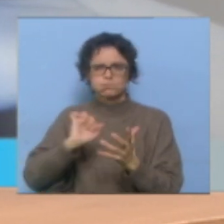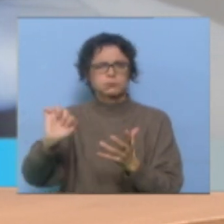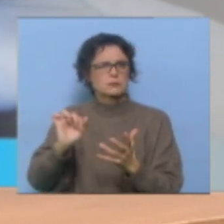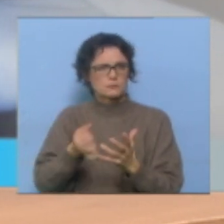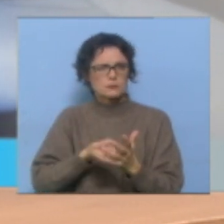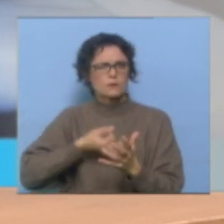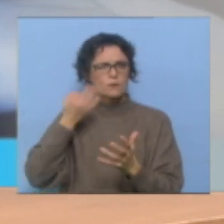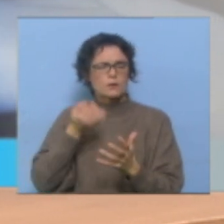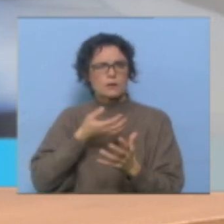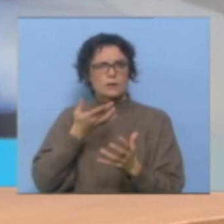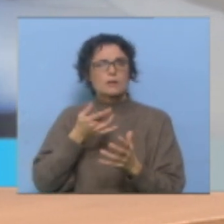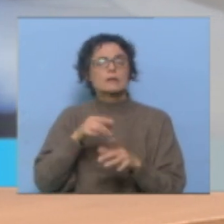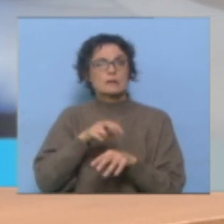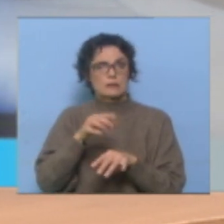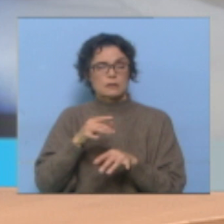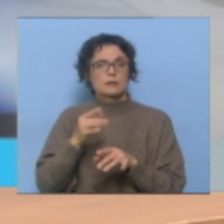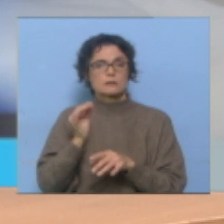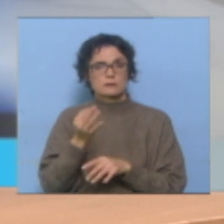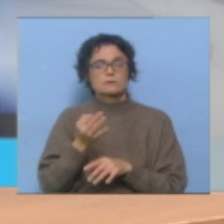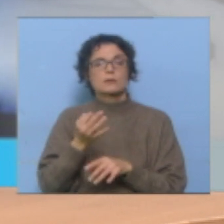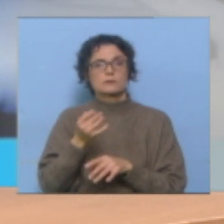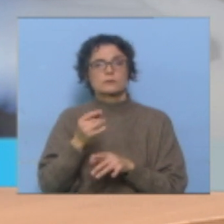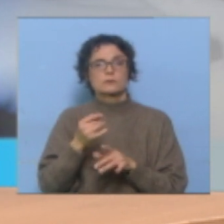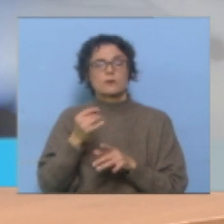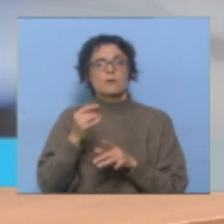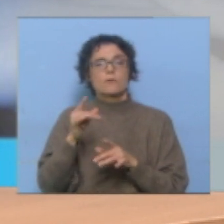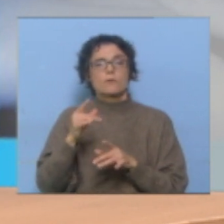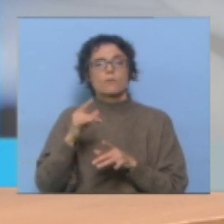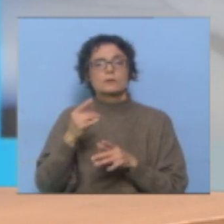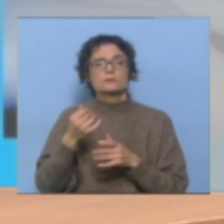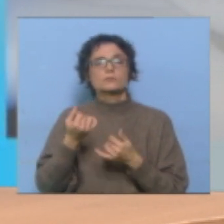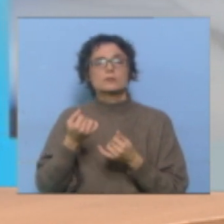importante, que foi a autodeterminação de Timor.